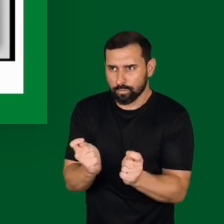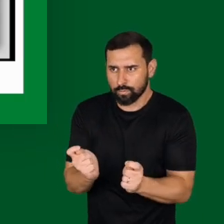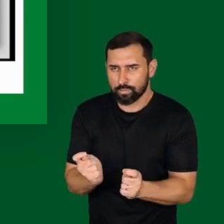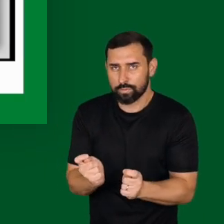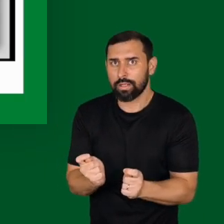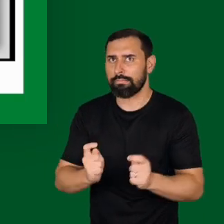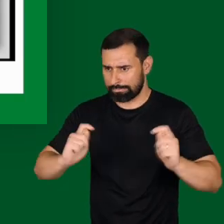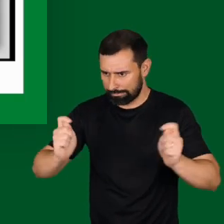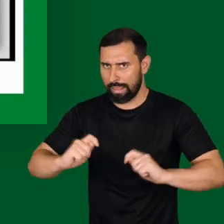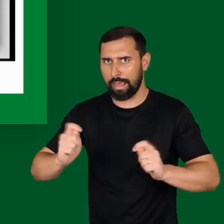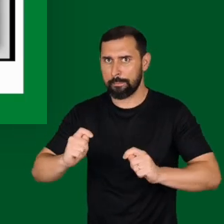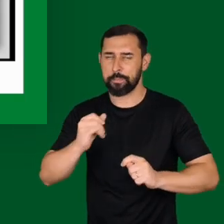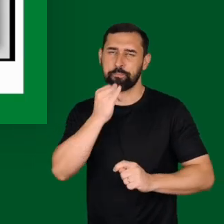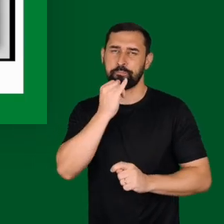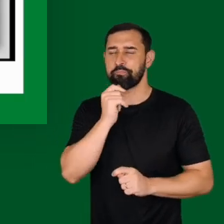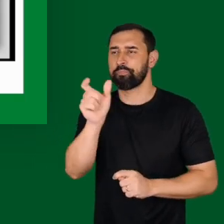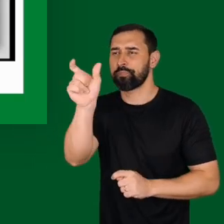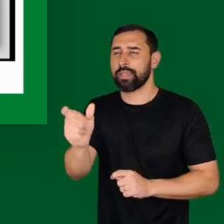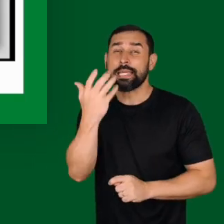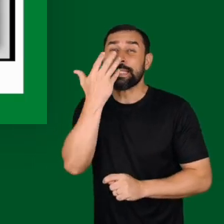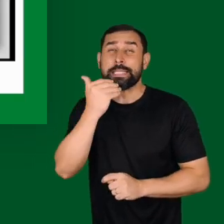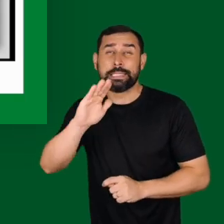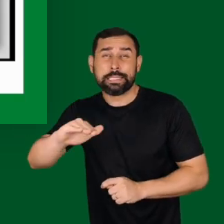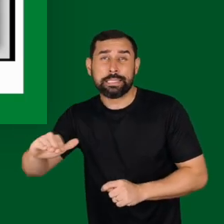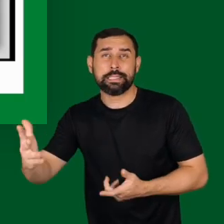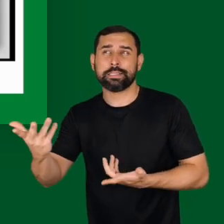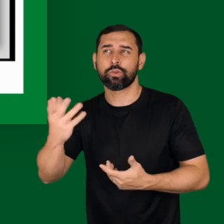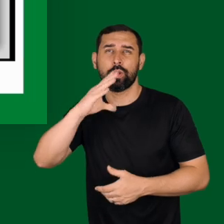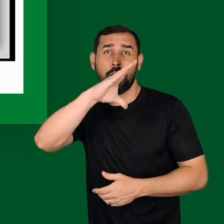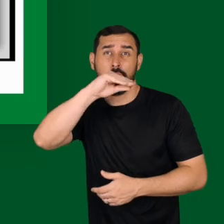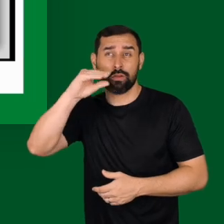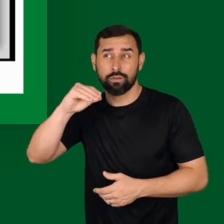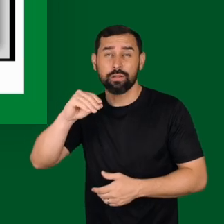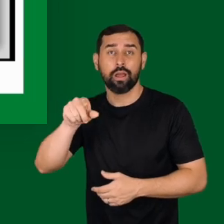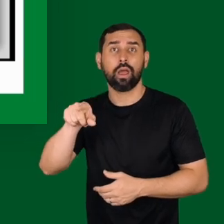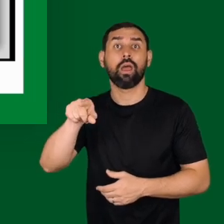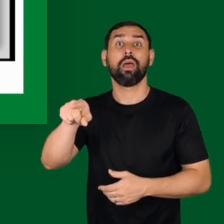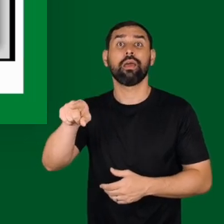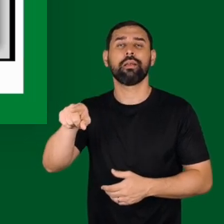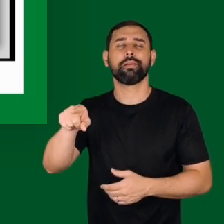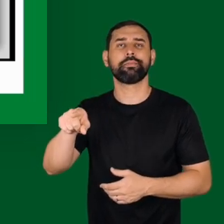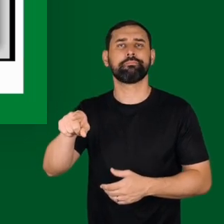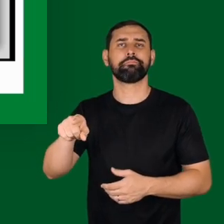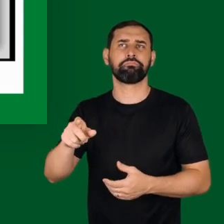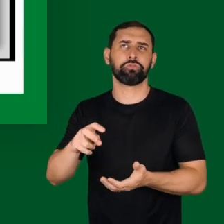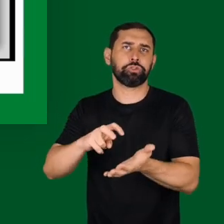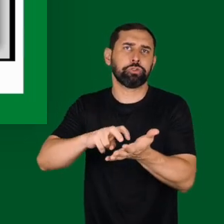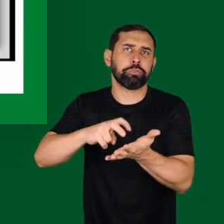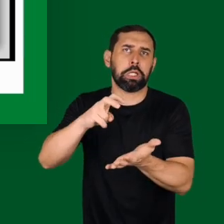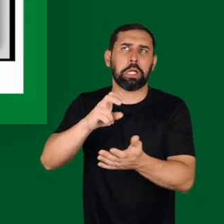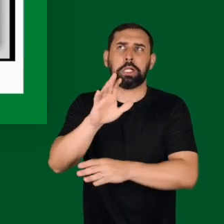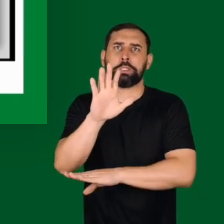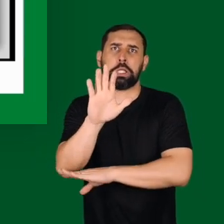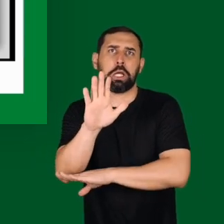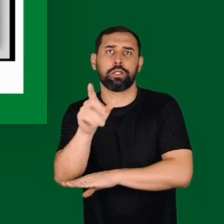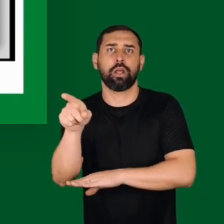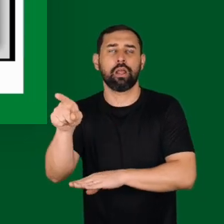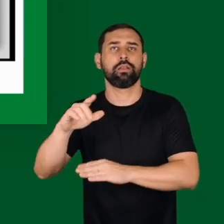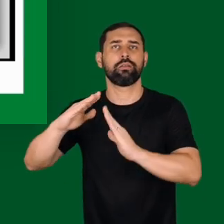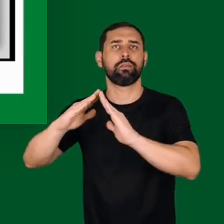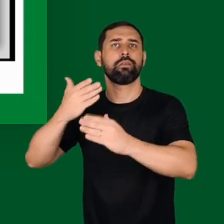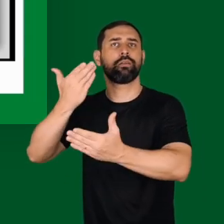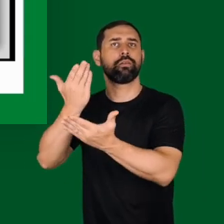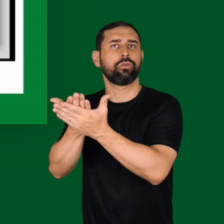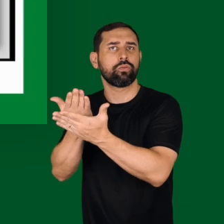coisa interessante, esse paciente nosso, né, essa criança, esse adolescente, ele passa uma boa parte do seu dia na escola,